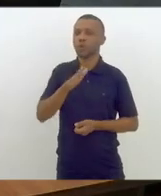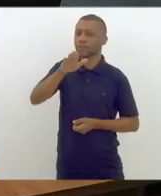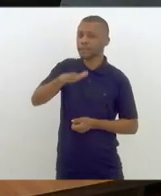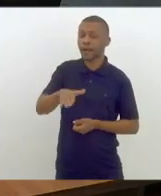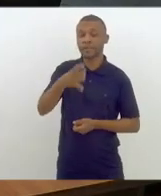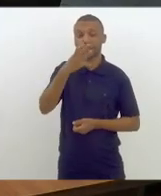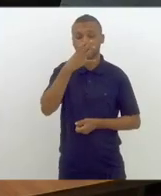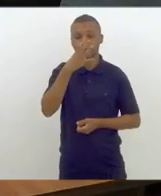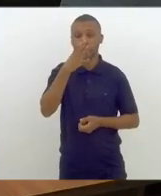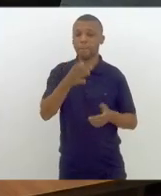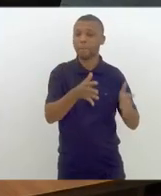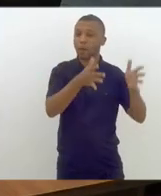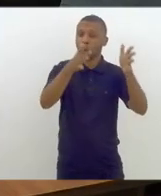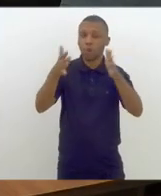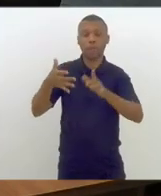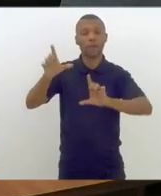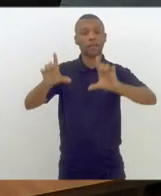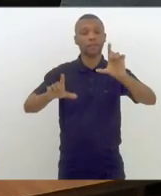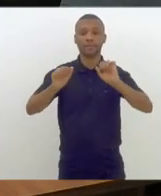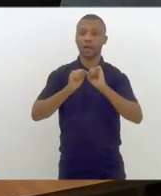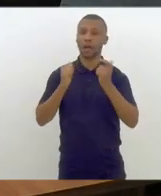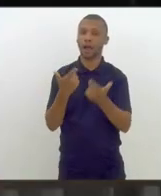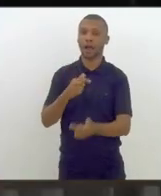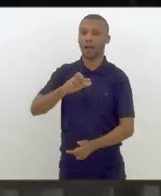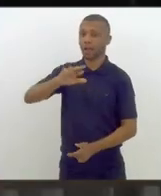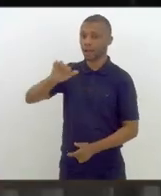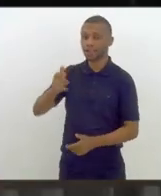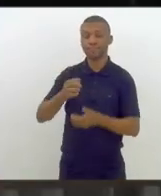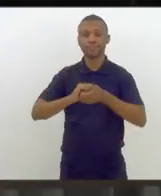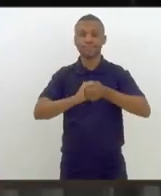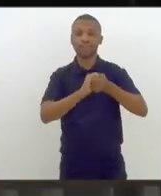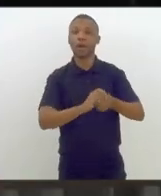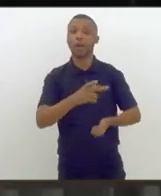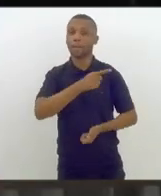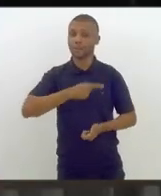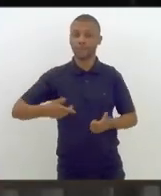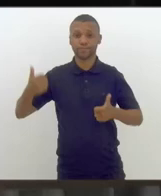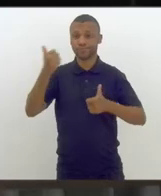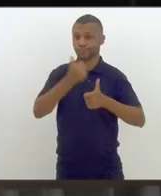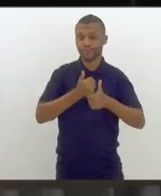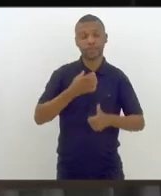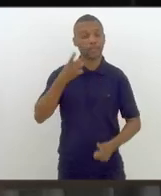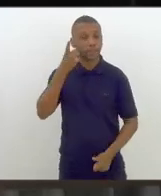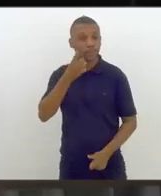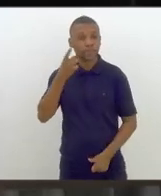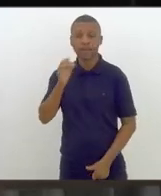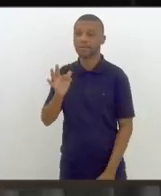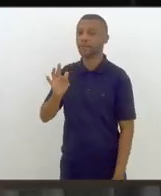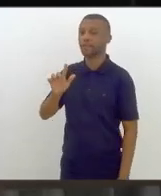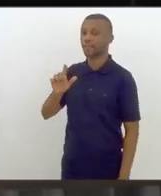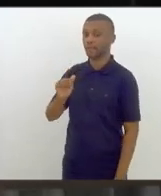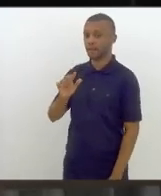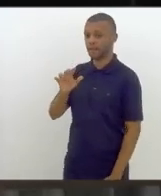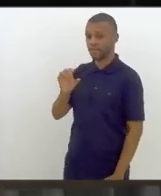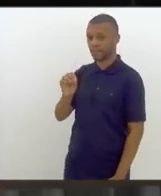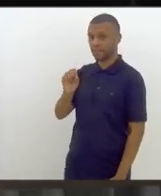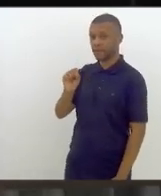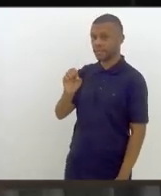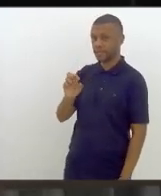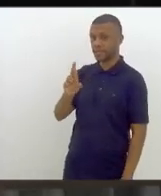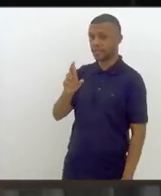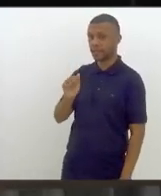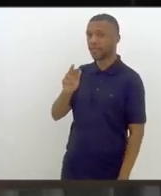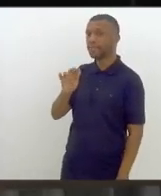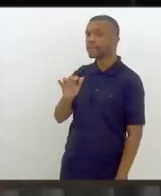quem nos assiste pela TV Alerj. Cumprimentar o presidente em exercício, deputado Flávio Serafini. E eu venho a